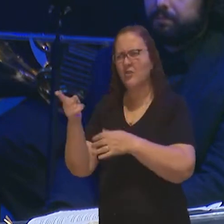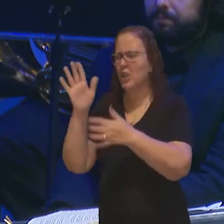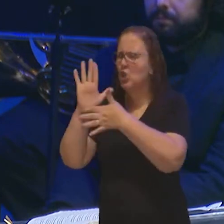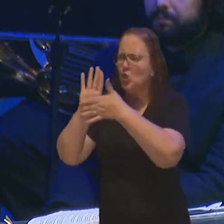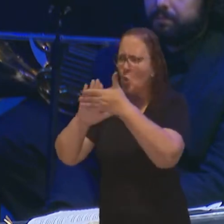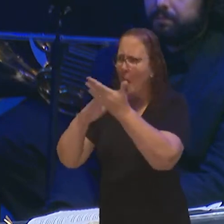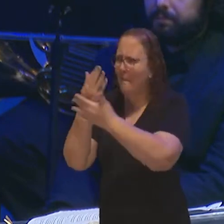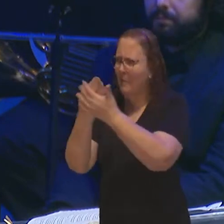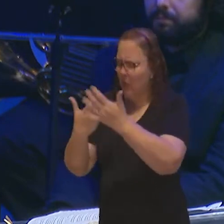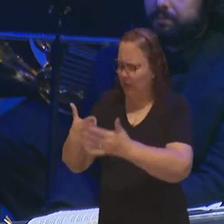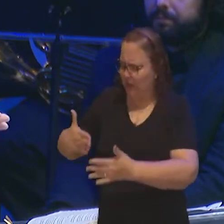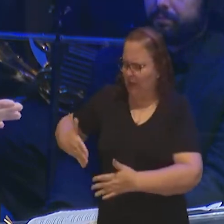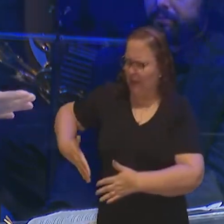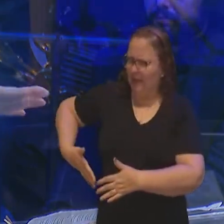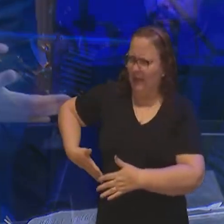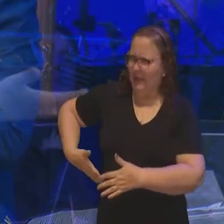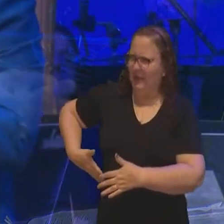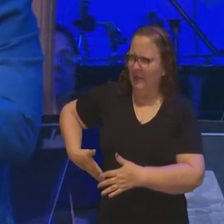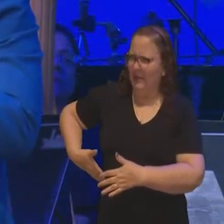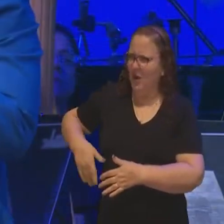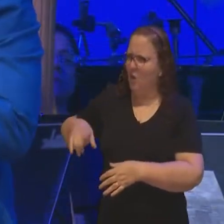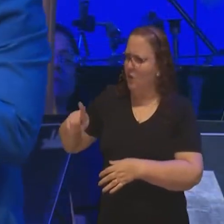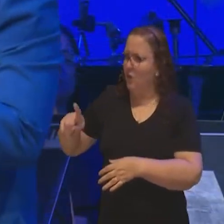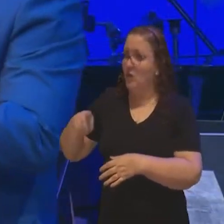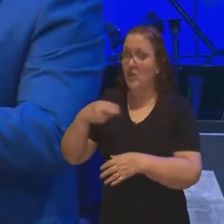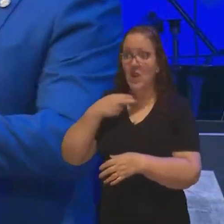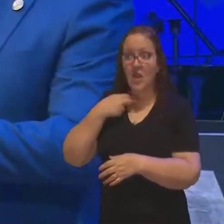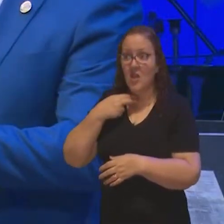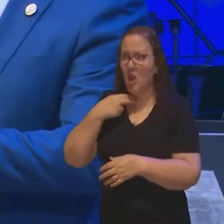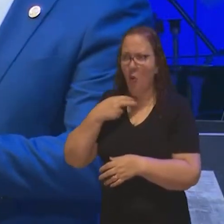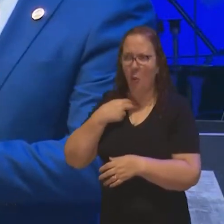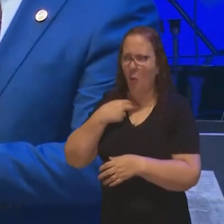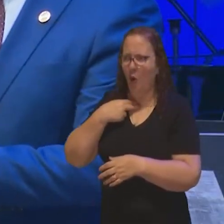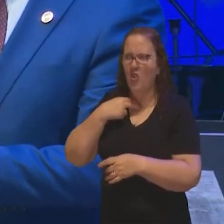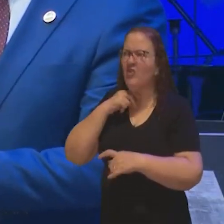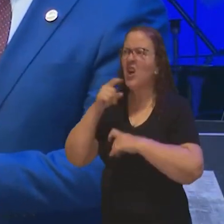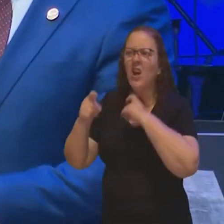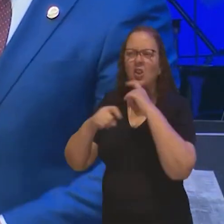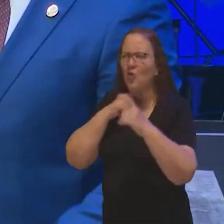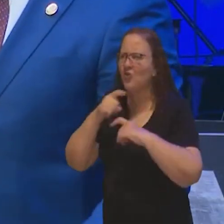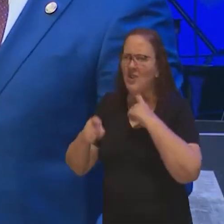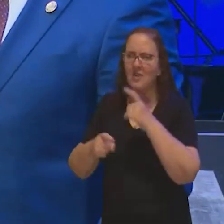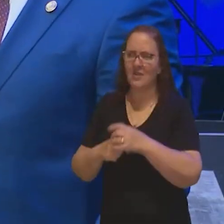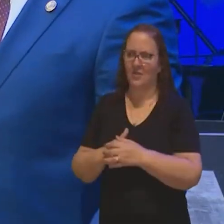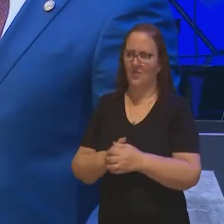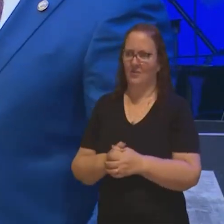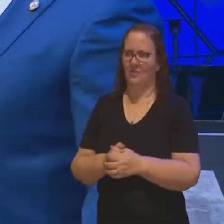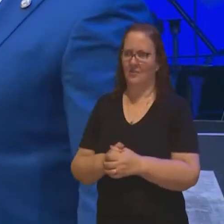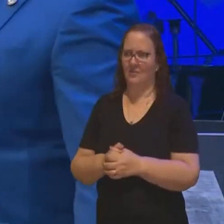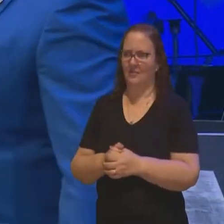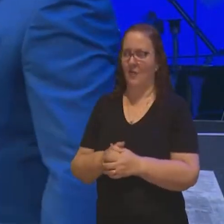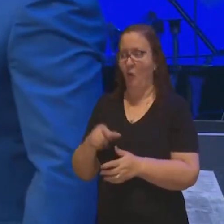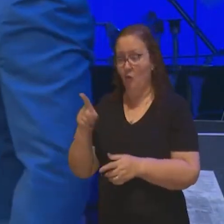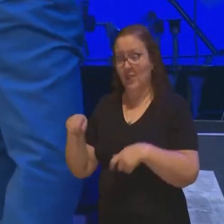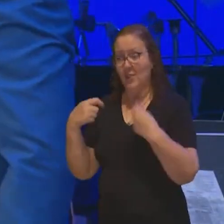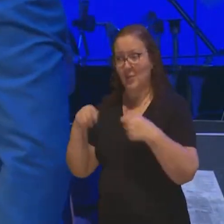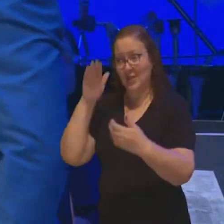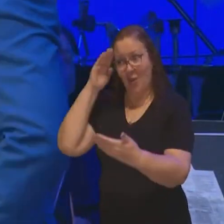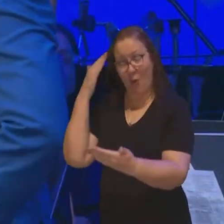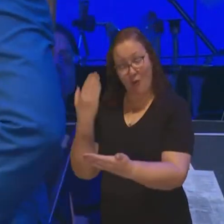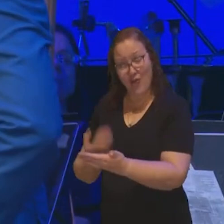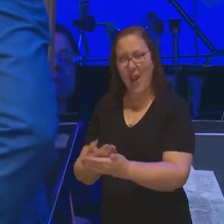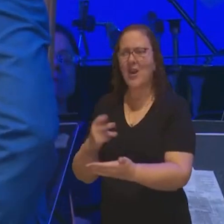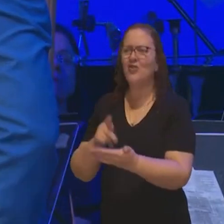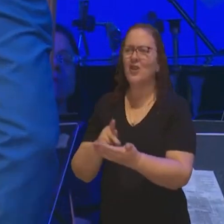lado. Não sejas incrédulo, mas seja crente, Tomé. Onde é que você estava quando eu estive